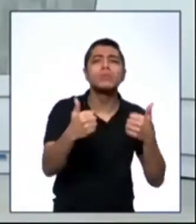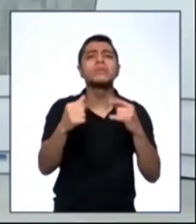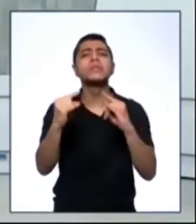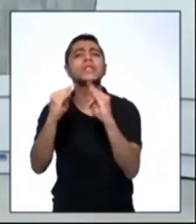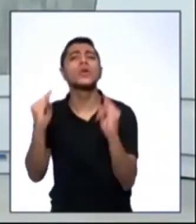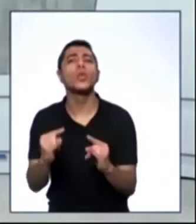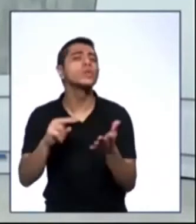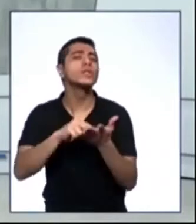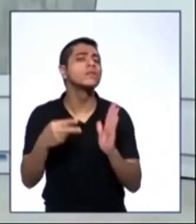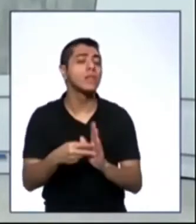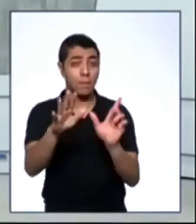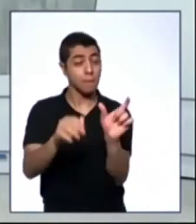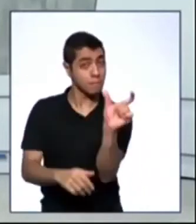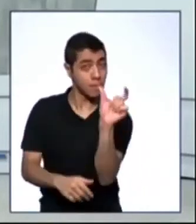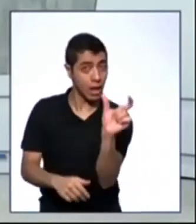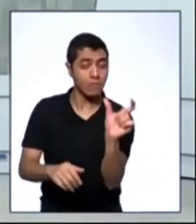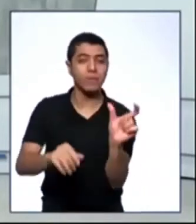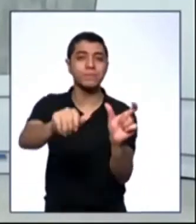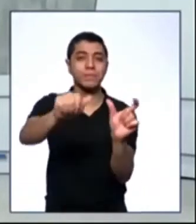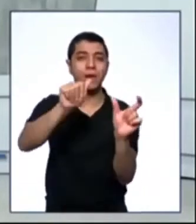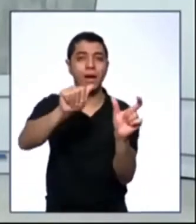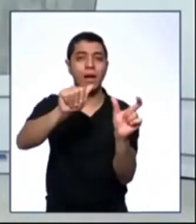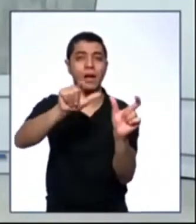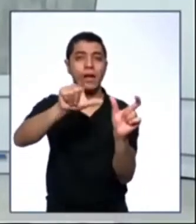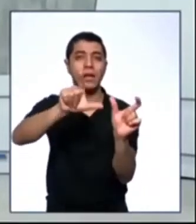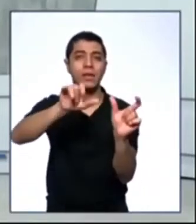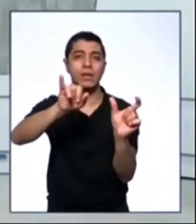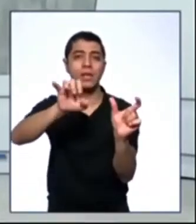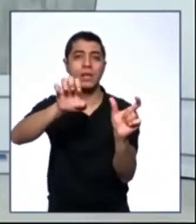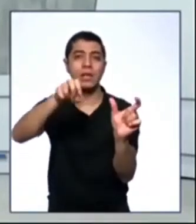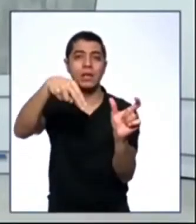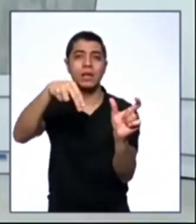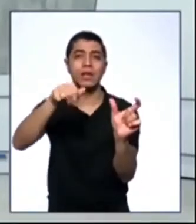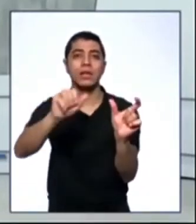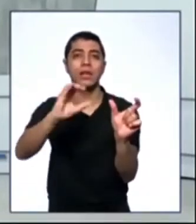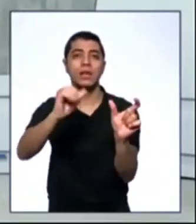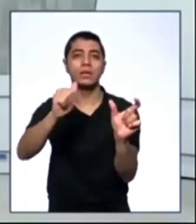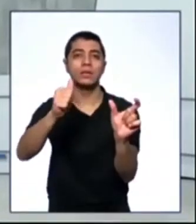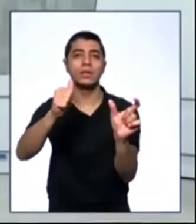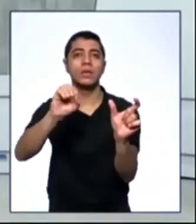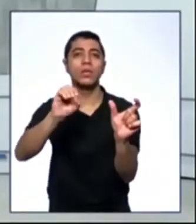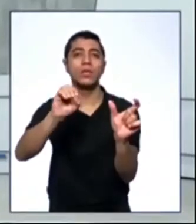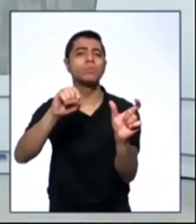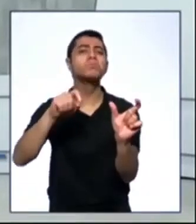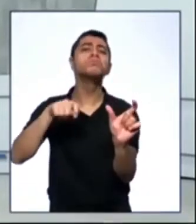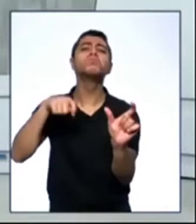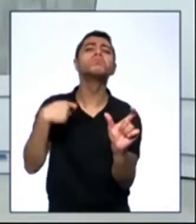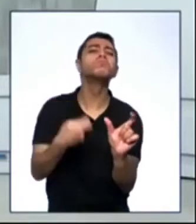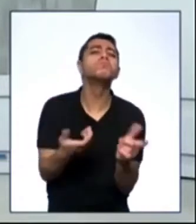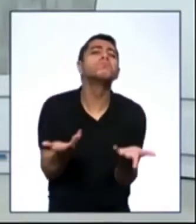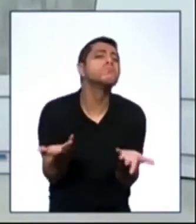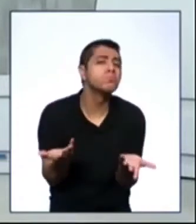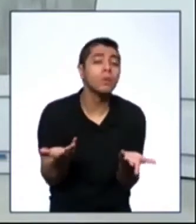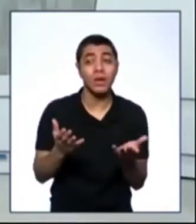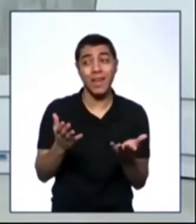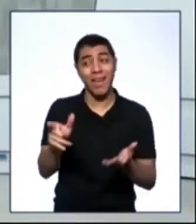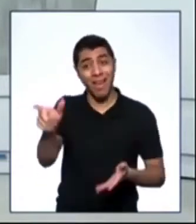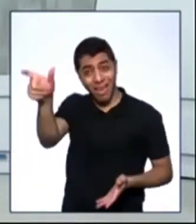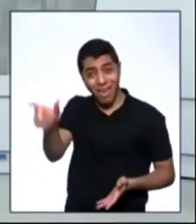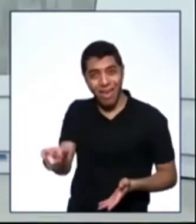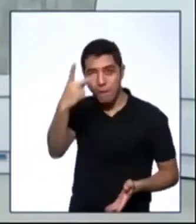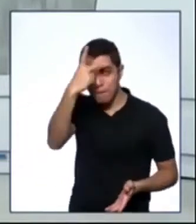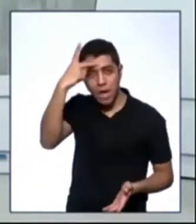Alienação é o processo de manter uma classe social ou uma pessoa preso a alguma coisa, dependente de alguma